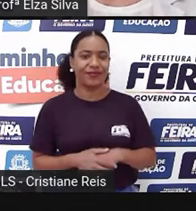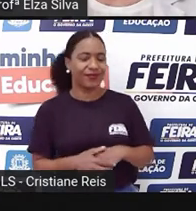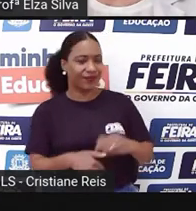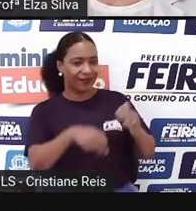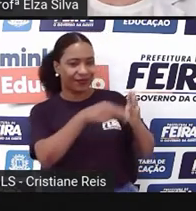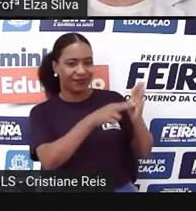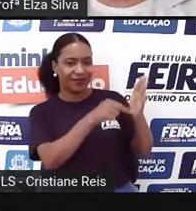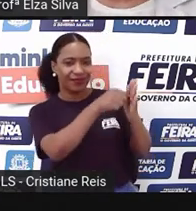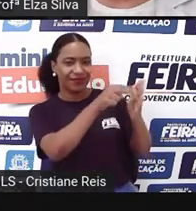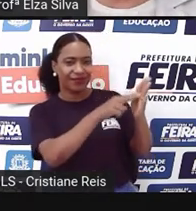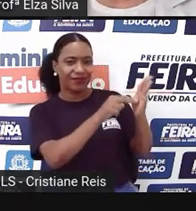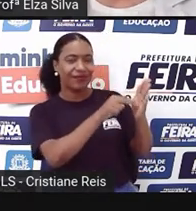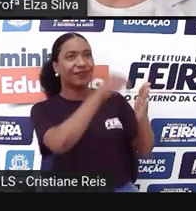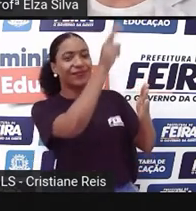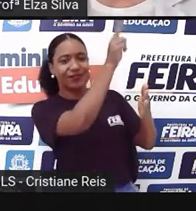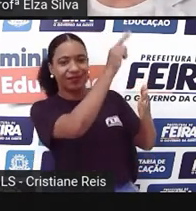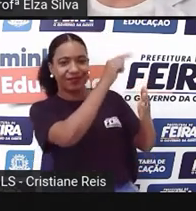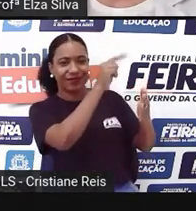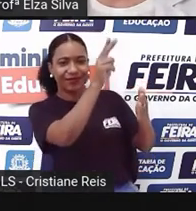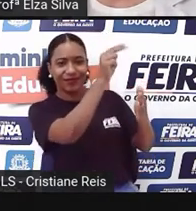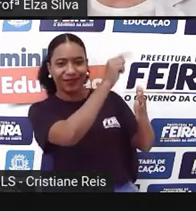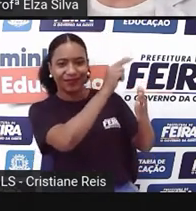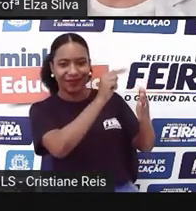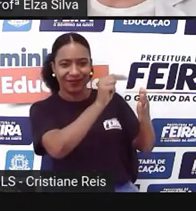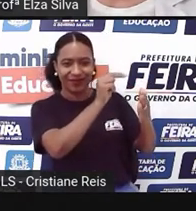painting, pintar,